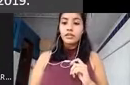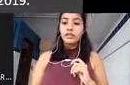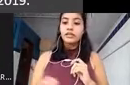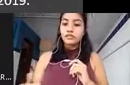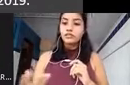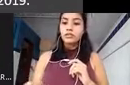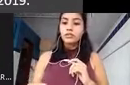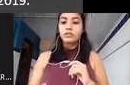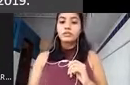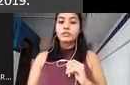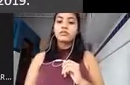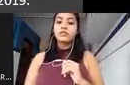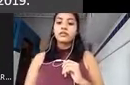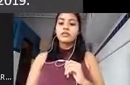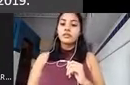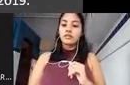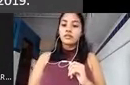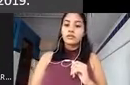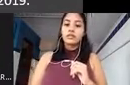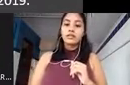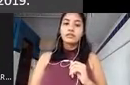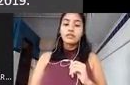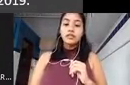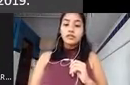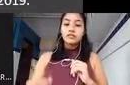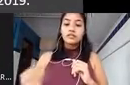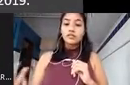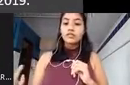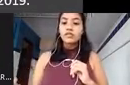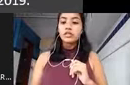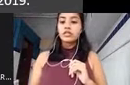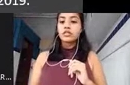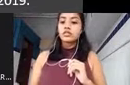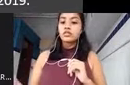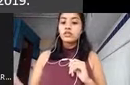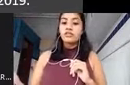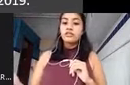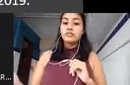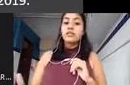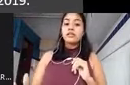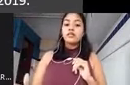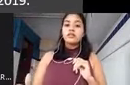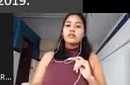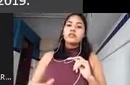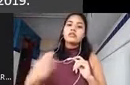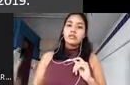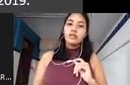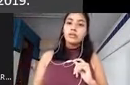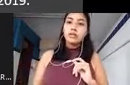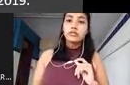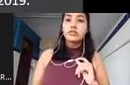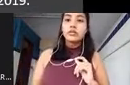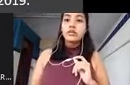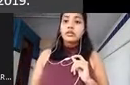questão ambiental é relevante para a proposta de urbanização de assentamentos precários, devido à forte característica geográfica de Belém e